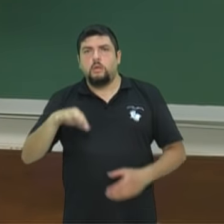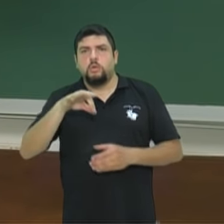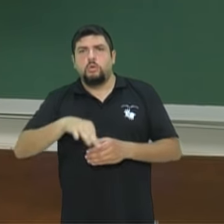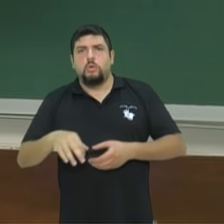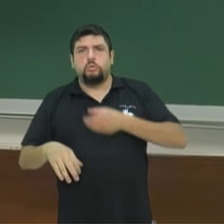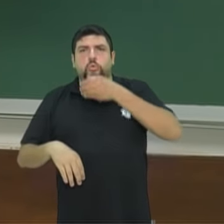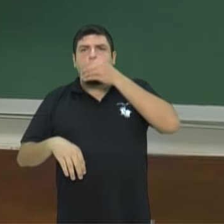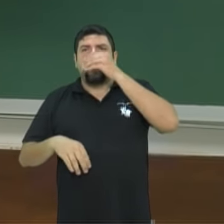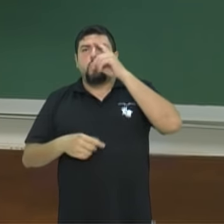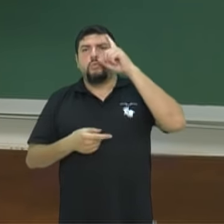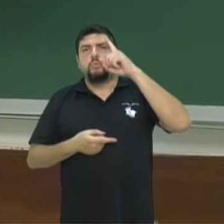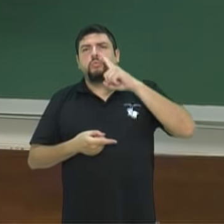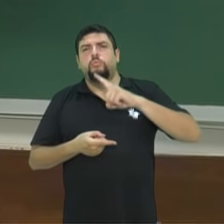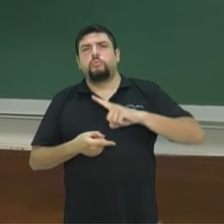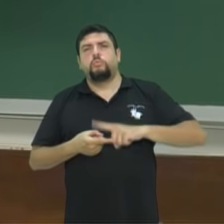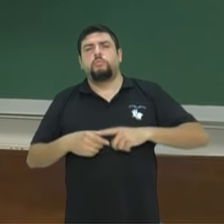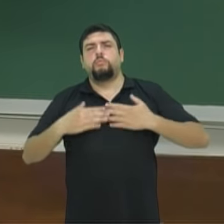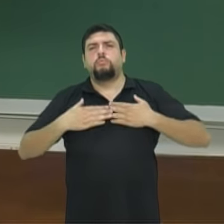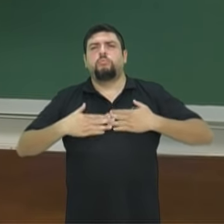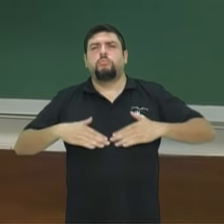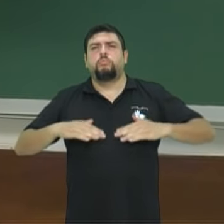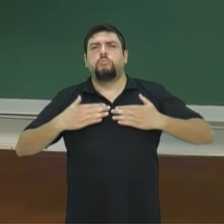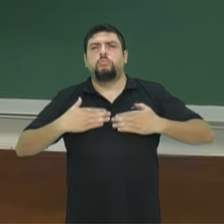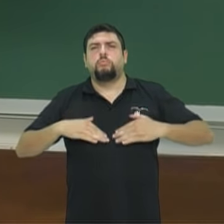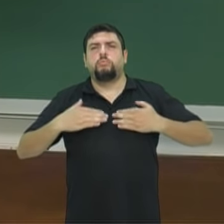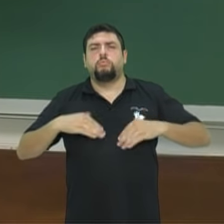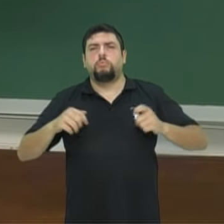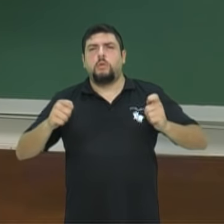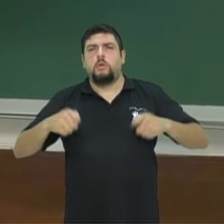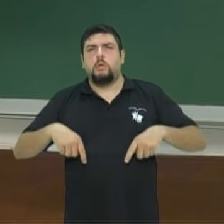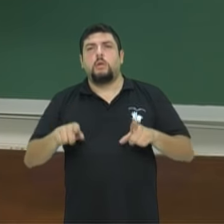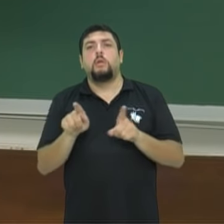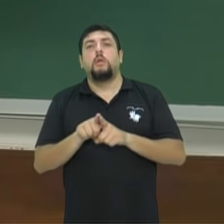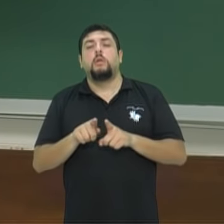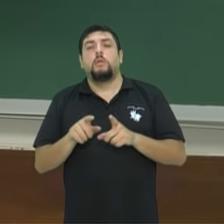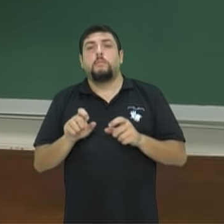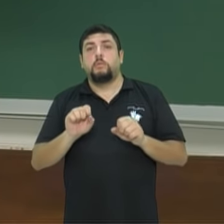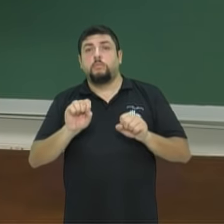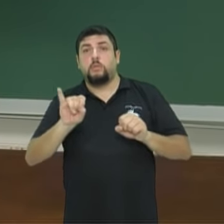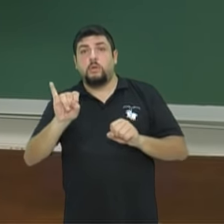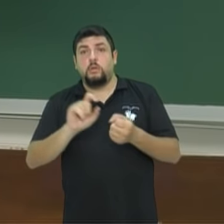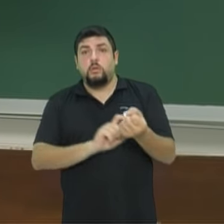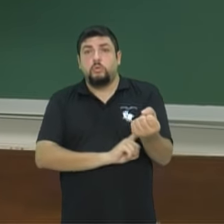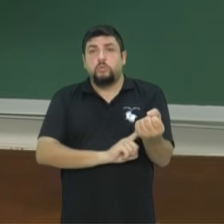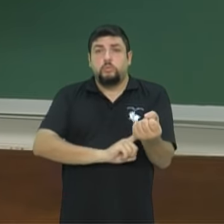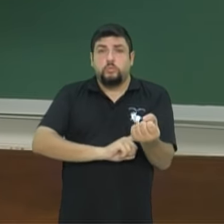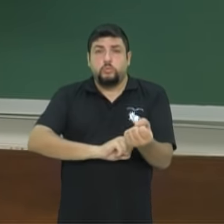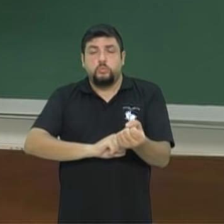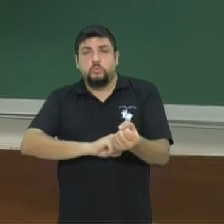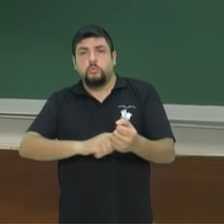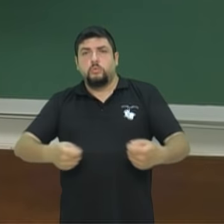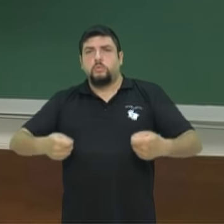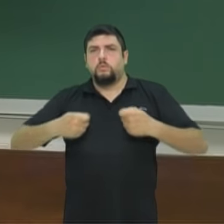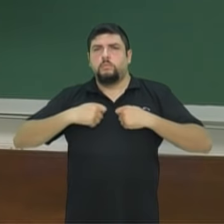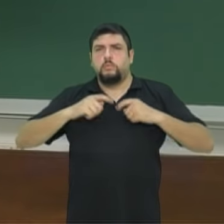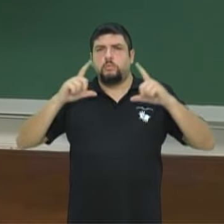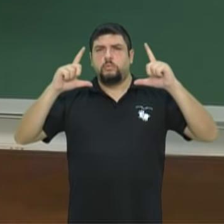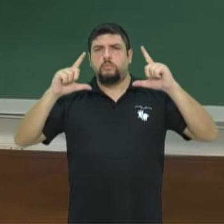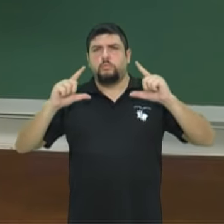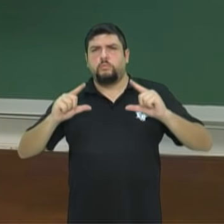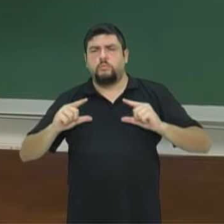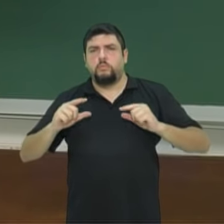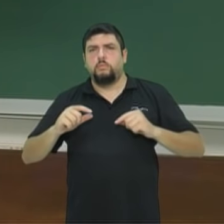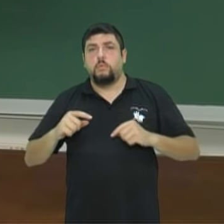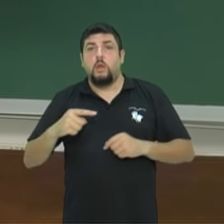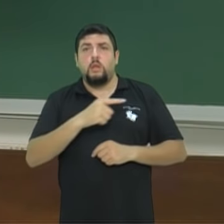gente tomar à noite, para poder dormir bem à noite, ela também acalma quando as pessoas estão nervosas, né? E por que ele ficou nervoso?